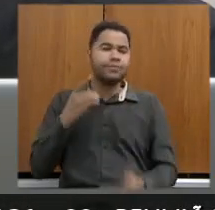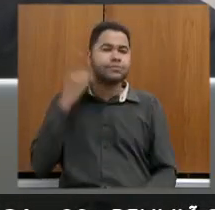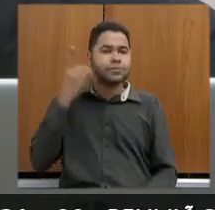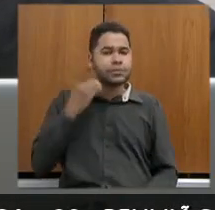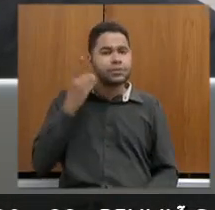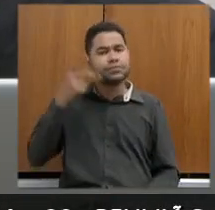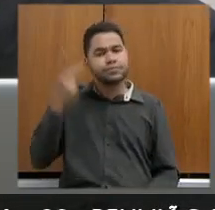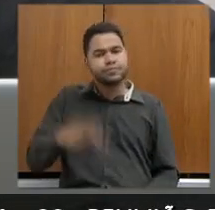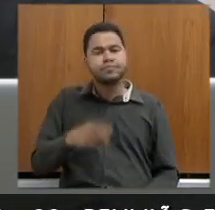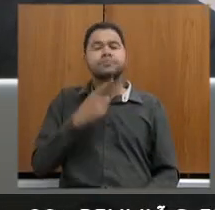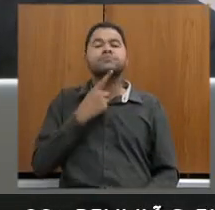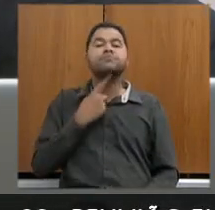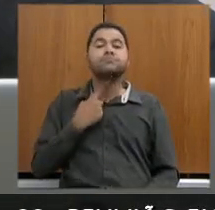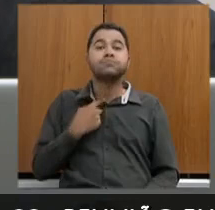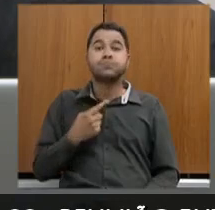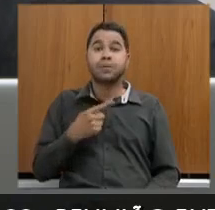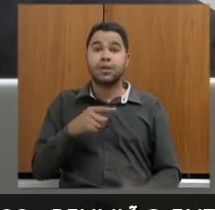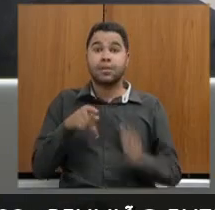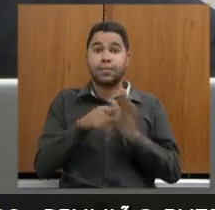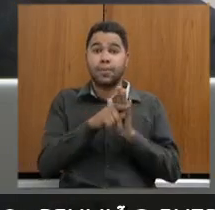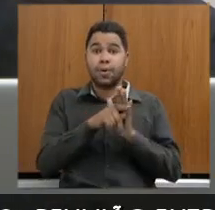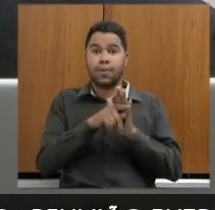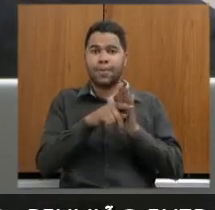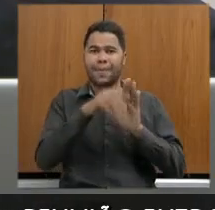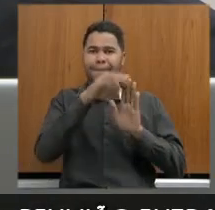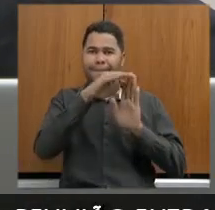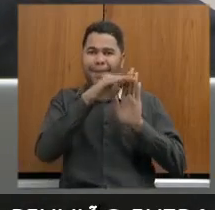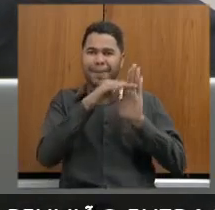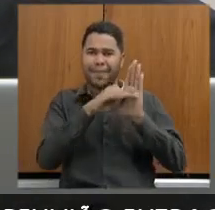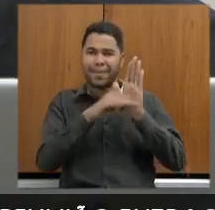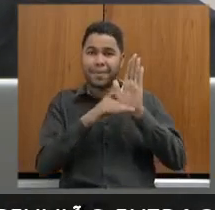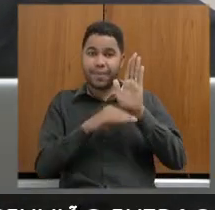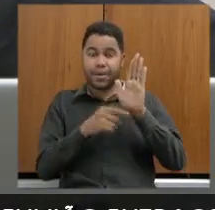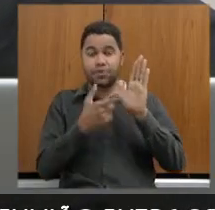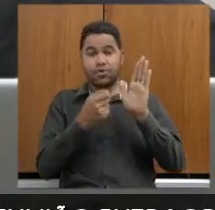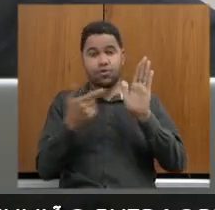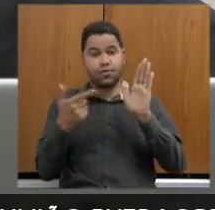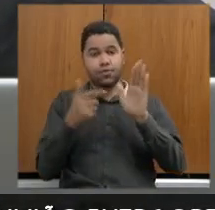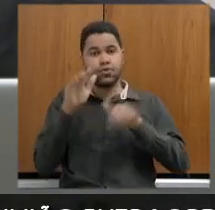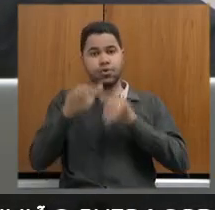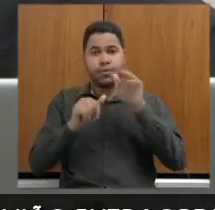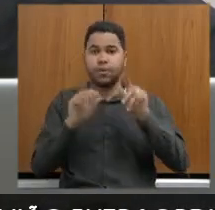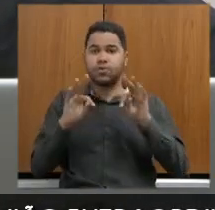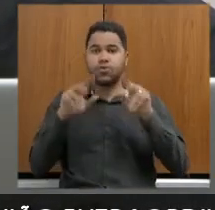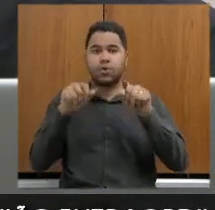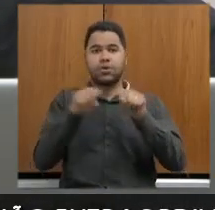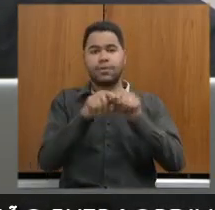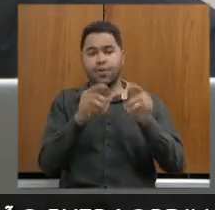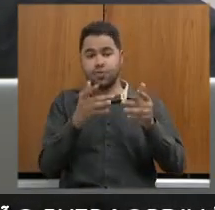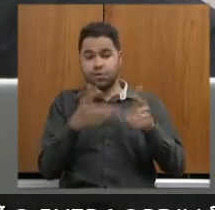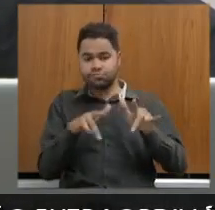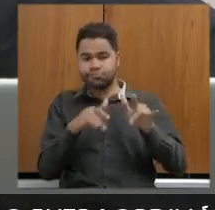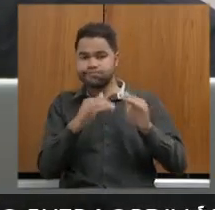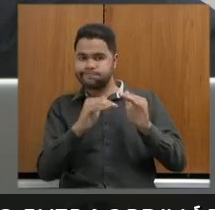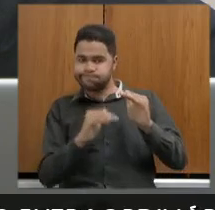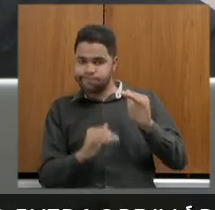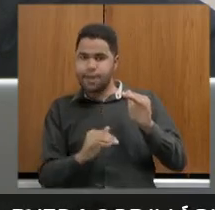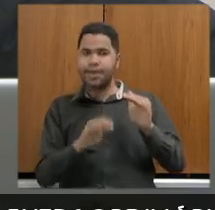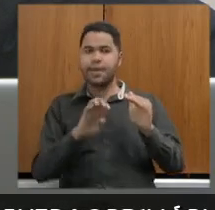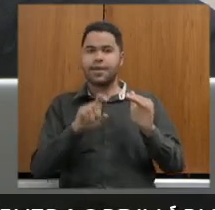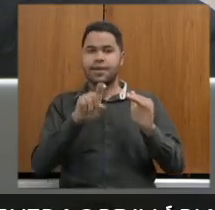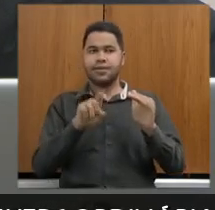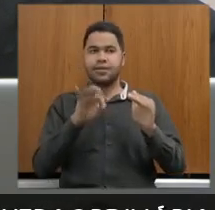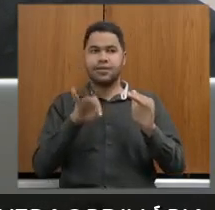que deseja que os excedentes do STF st2022 possam ser convocado então o deputado Gustavo